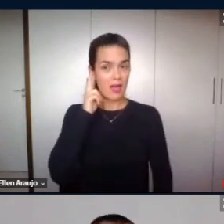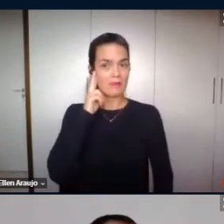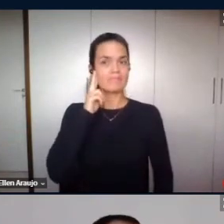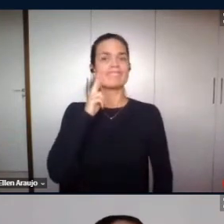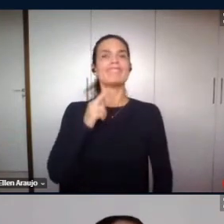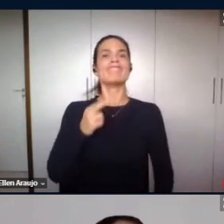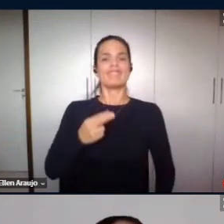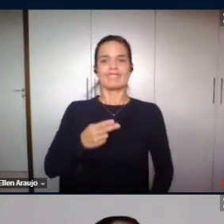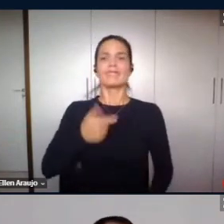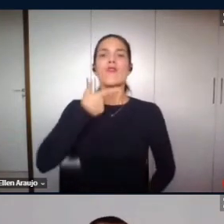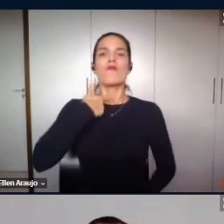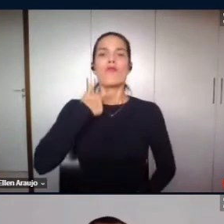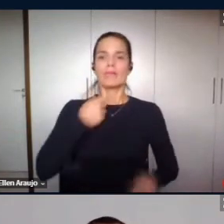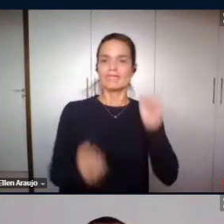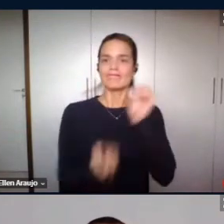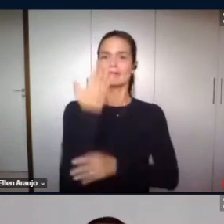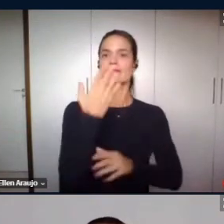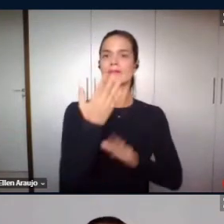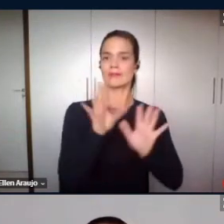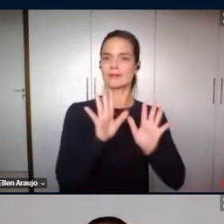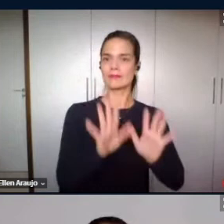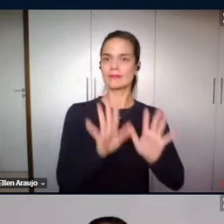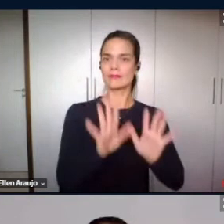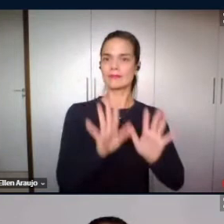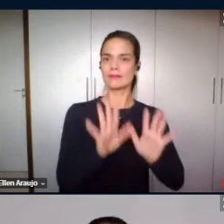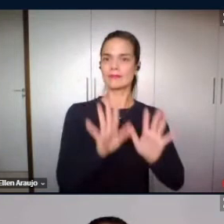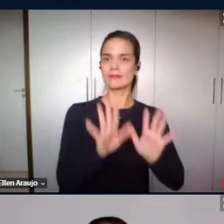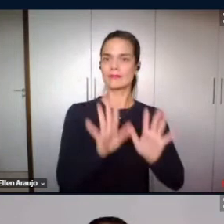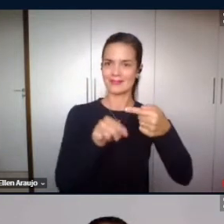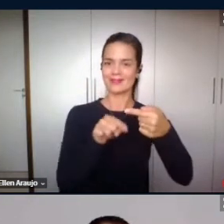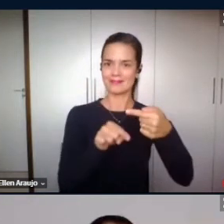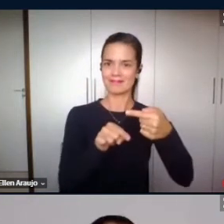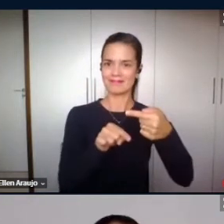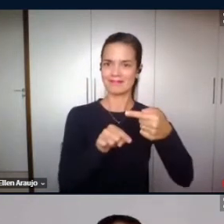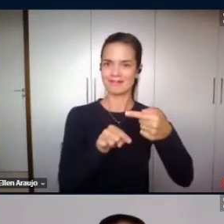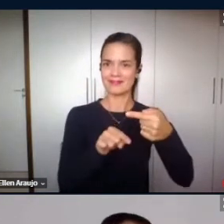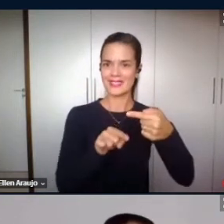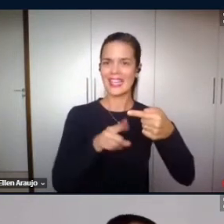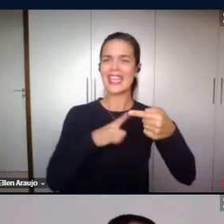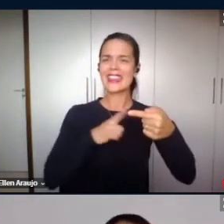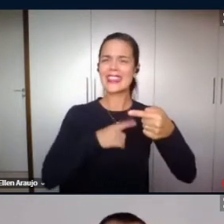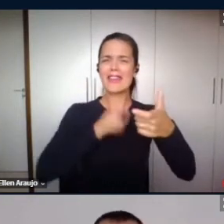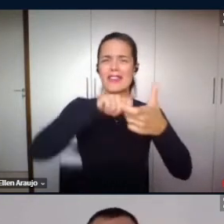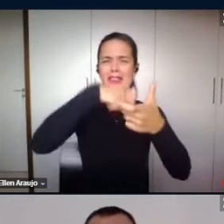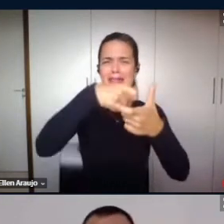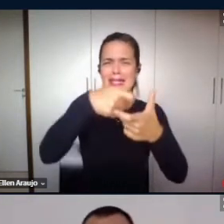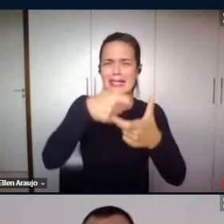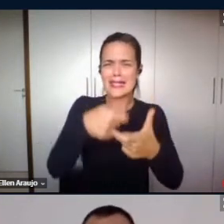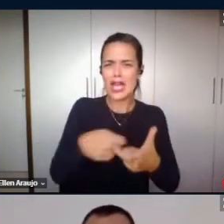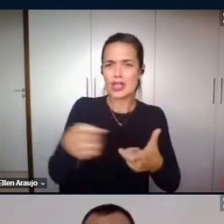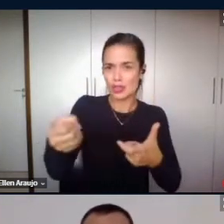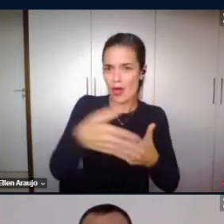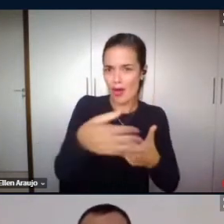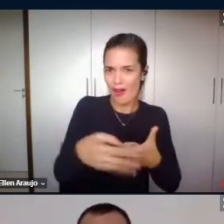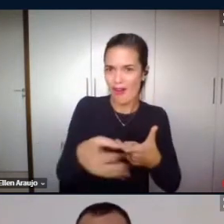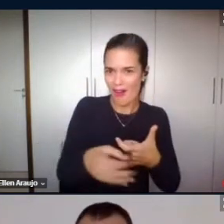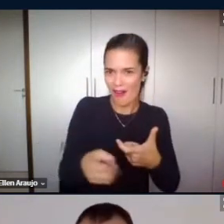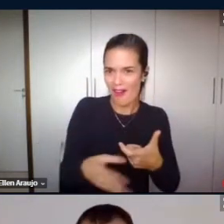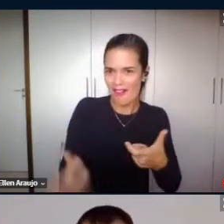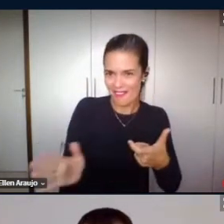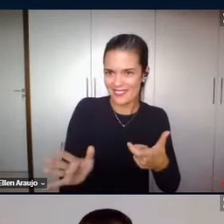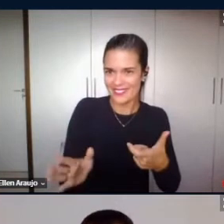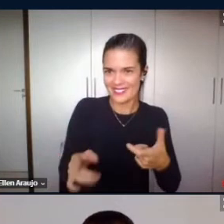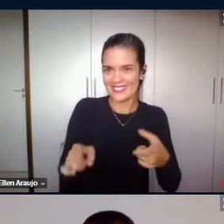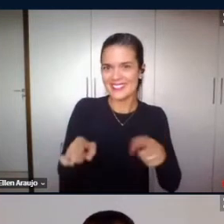esse glossário terminográfico, com base no qual novos sinais termos da área da informática poderão ser criados